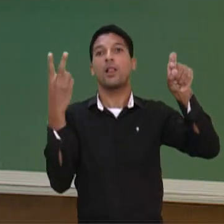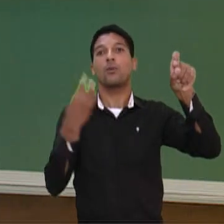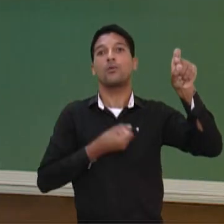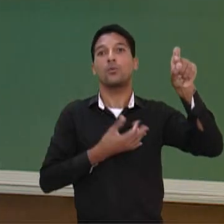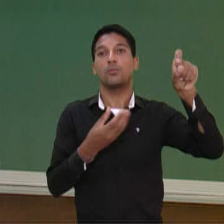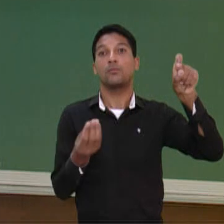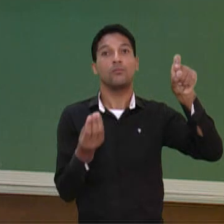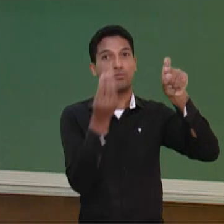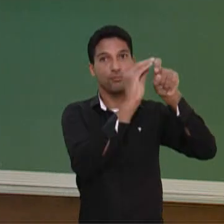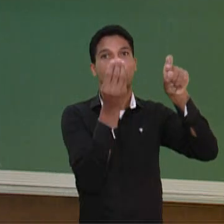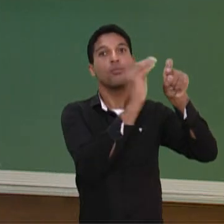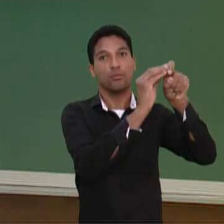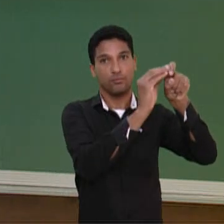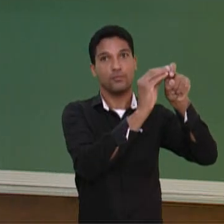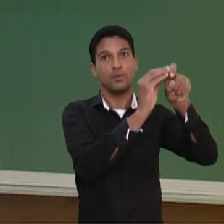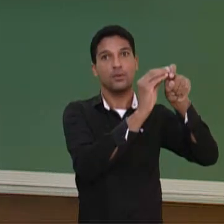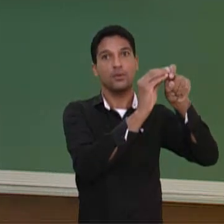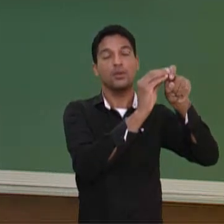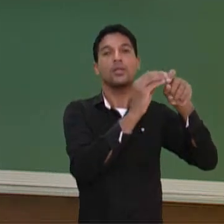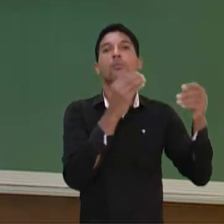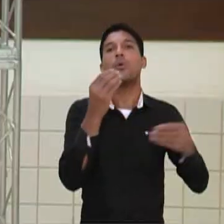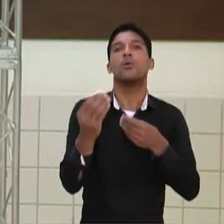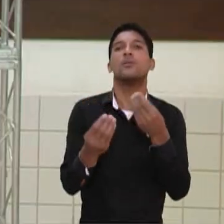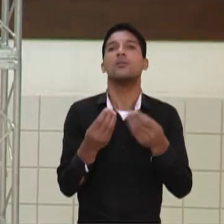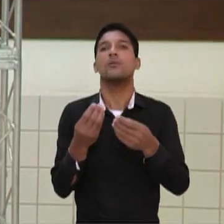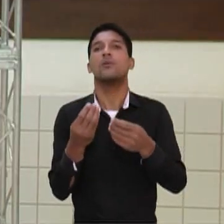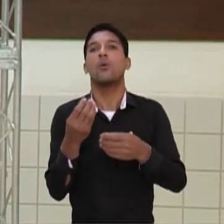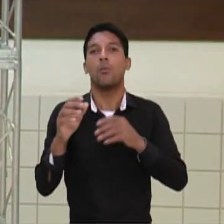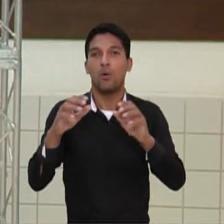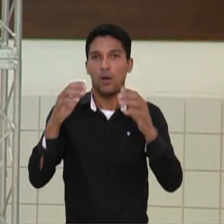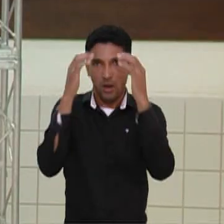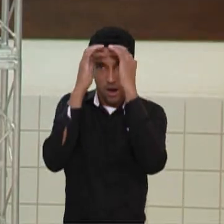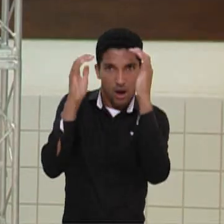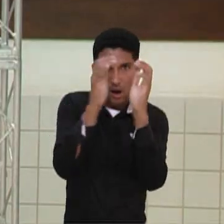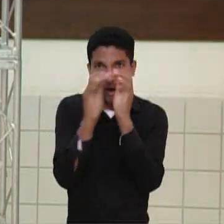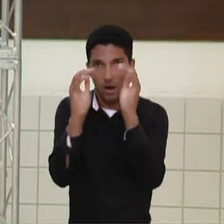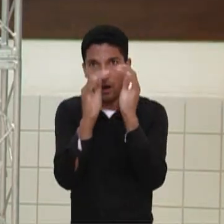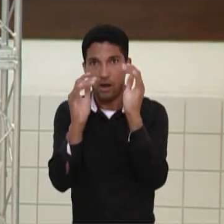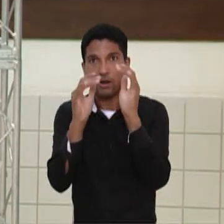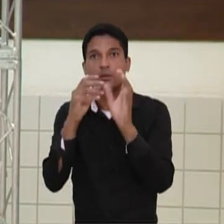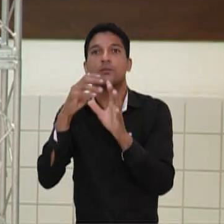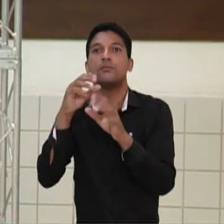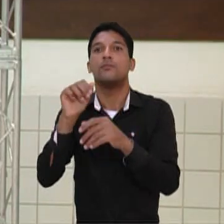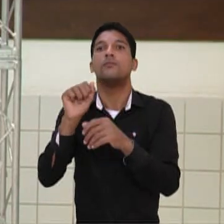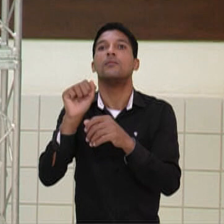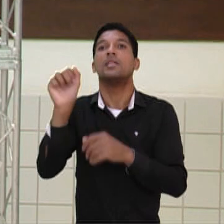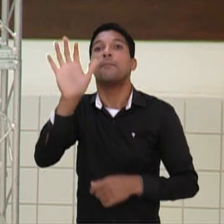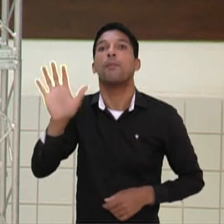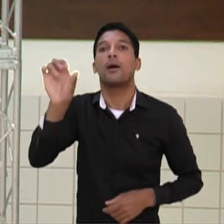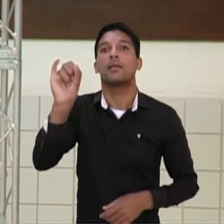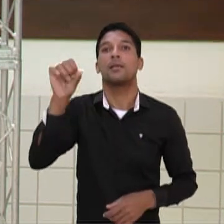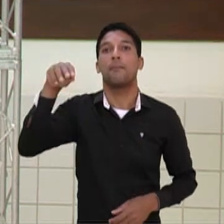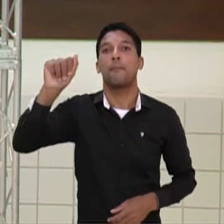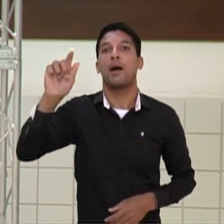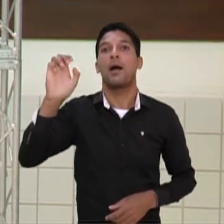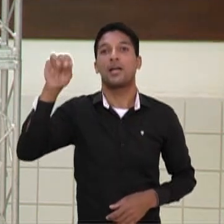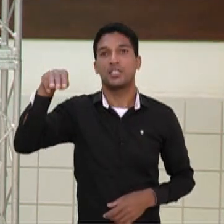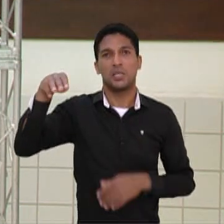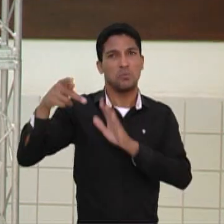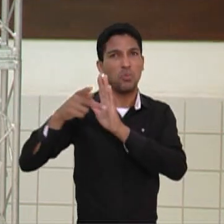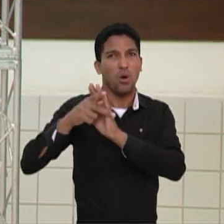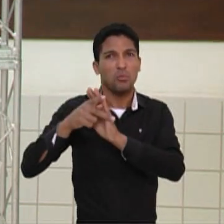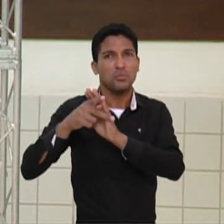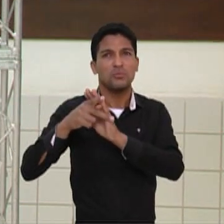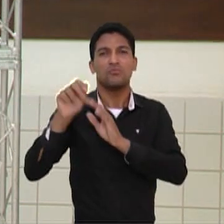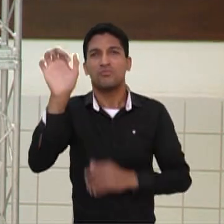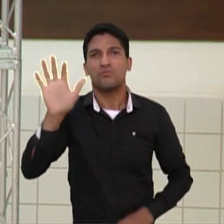cada valor de x. Como que eu calculo a imagem? Olha só, aqui eu calculei a imagem do valor x. Como?